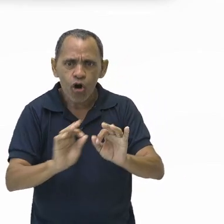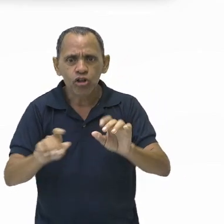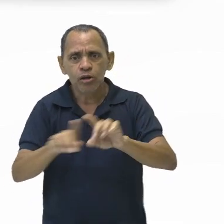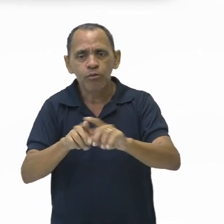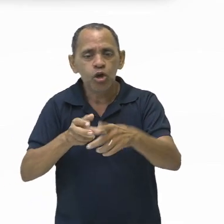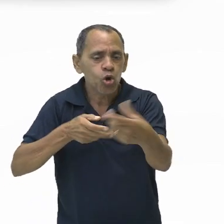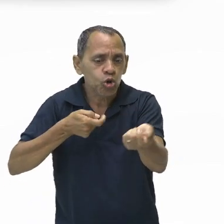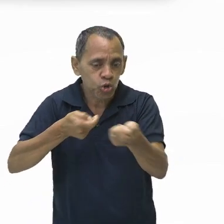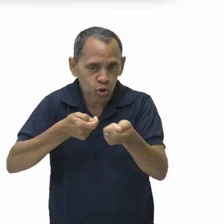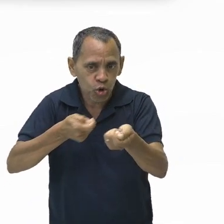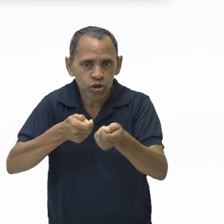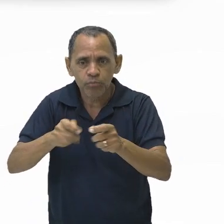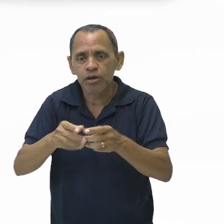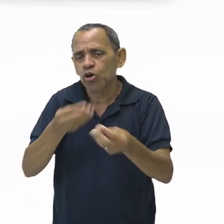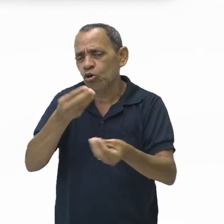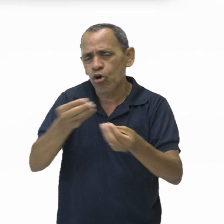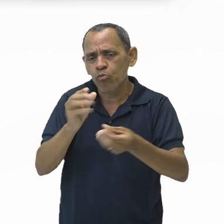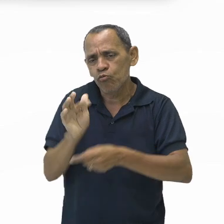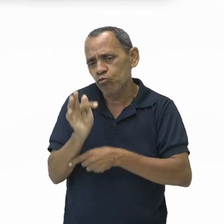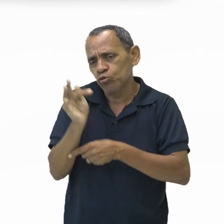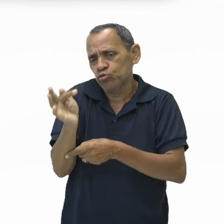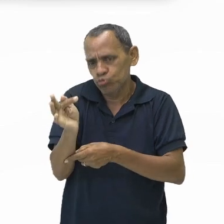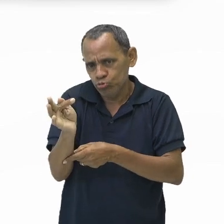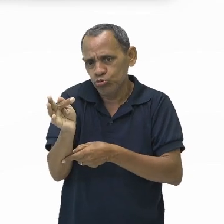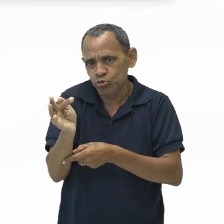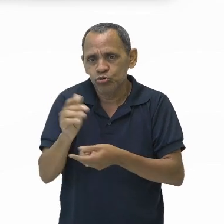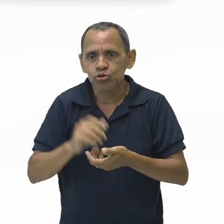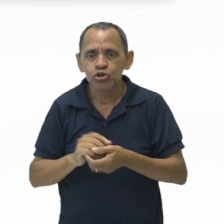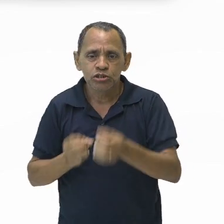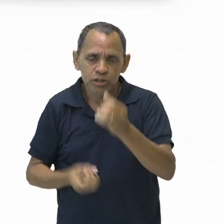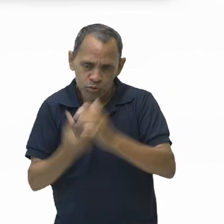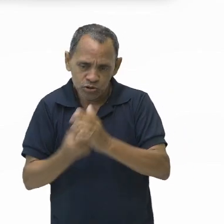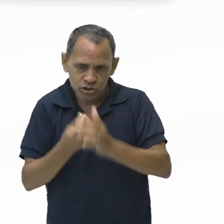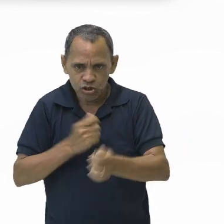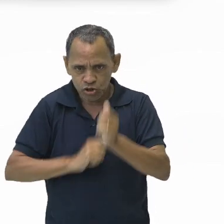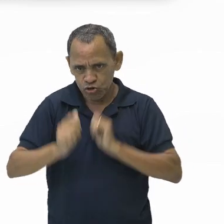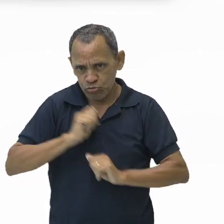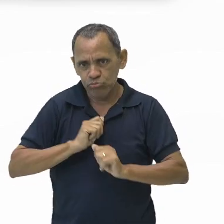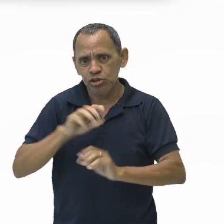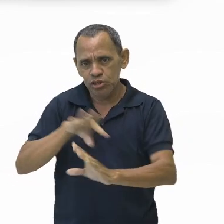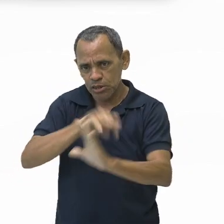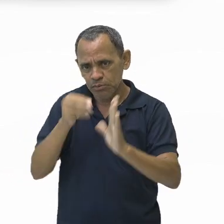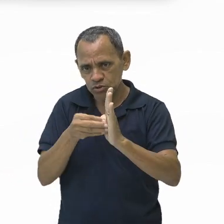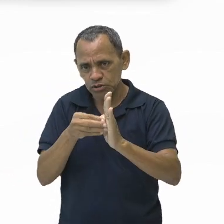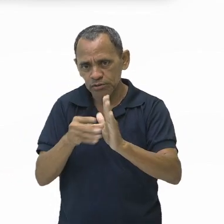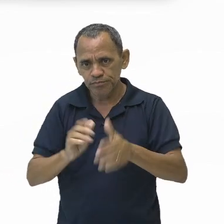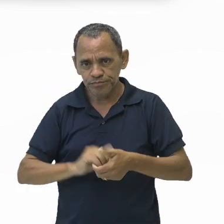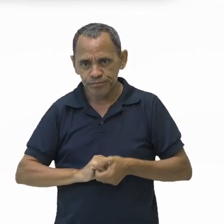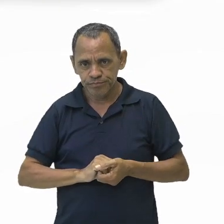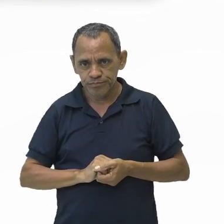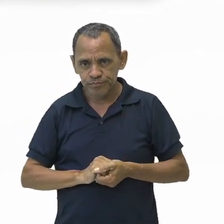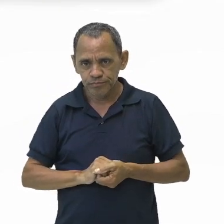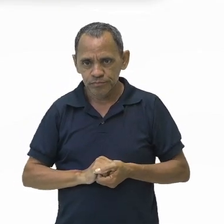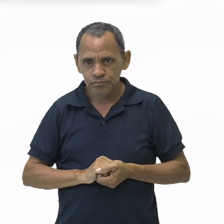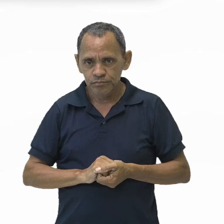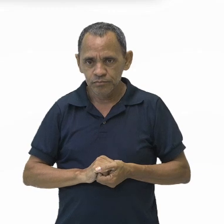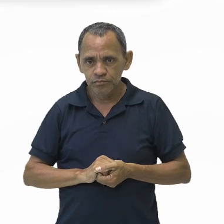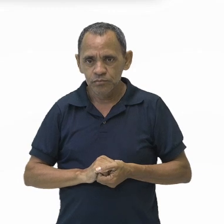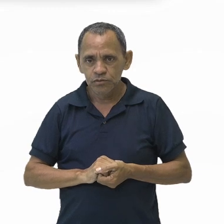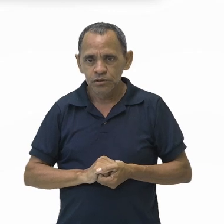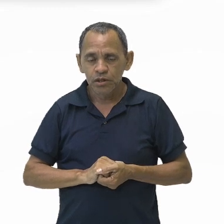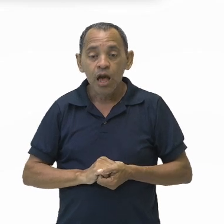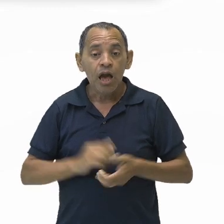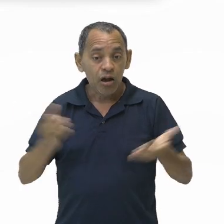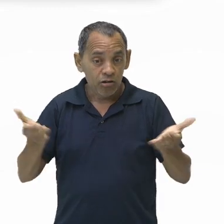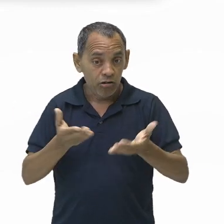futuro da produção, para o presente e para o futuro também da produção econômica na Amazônia. Gente, a gente vai ver agora,